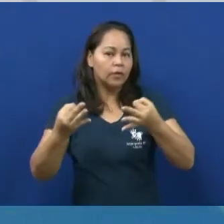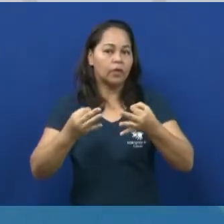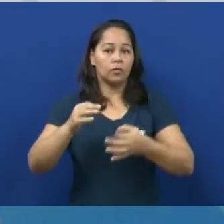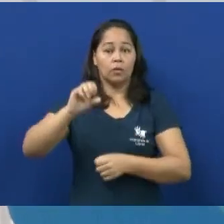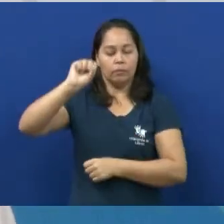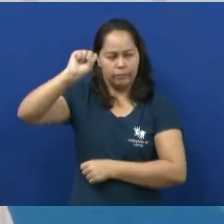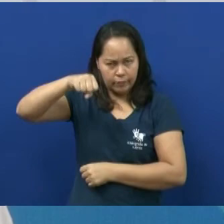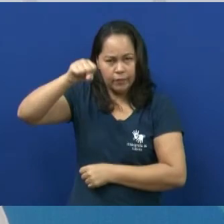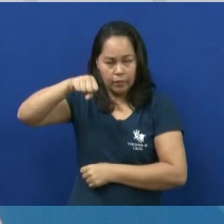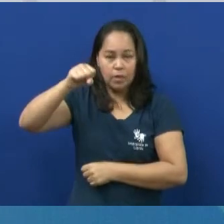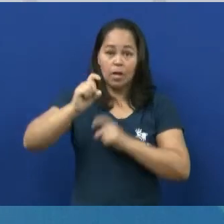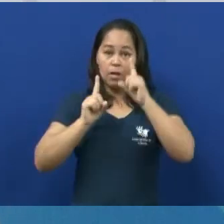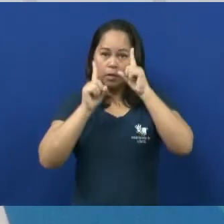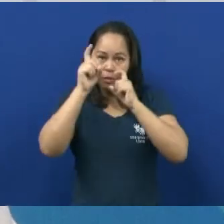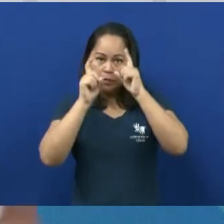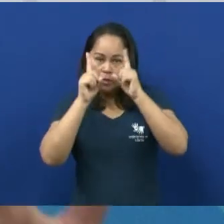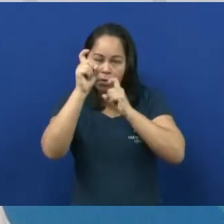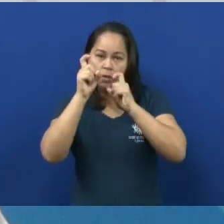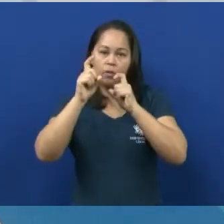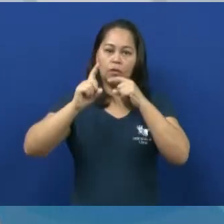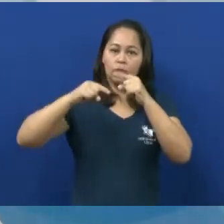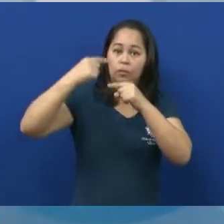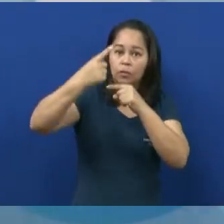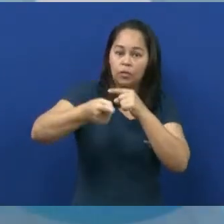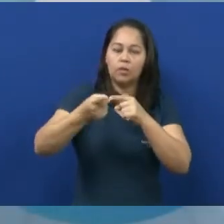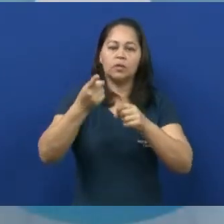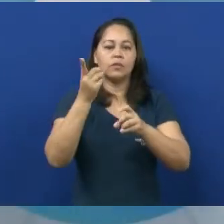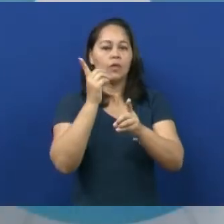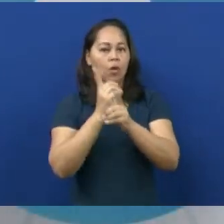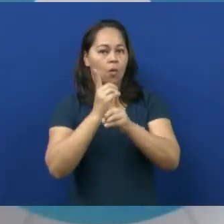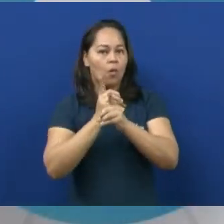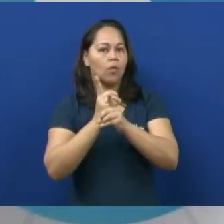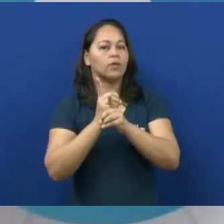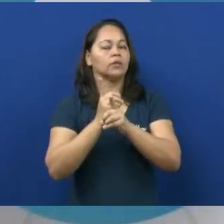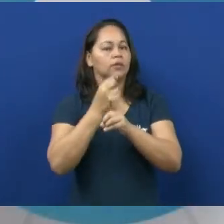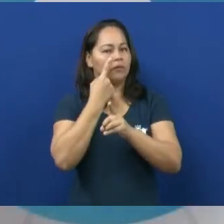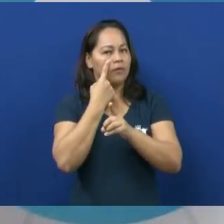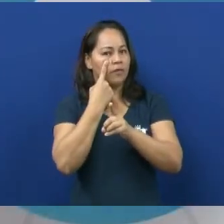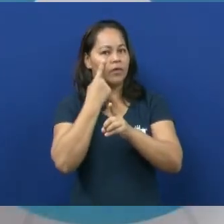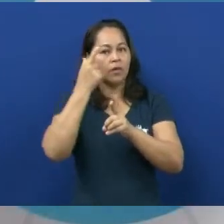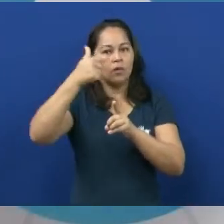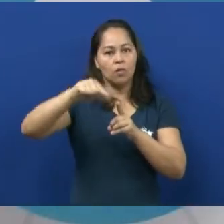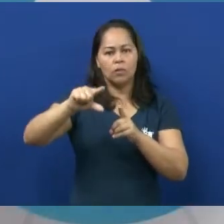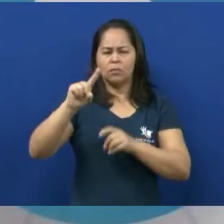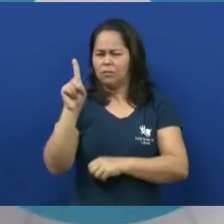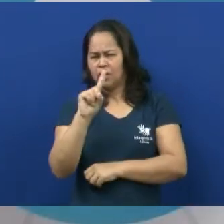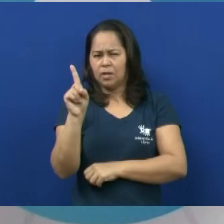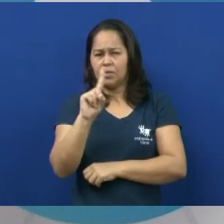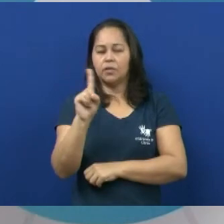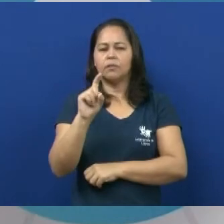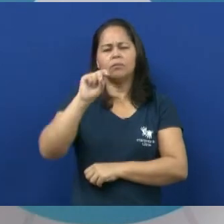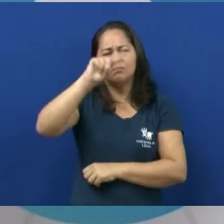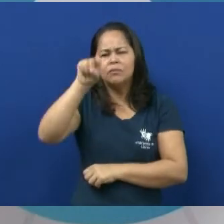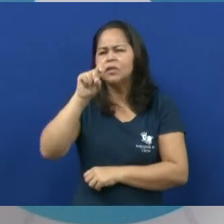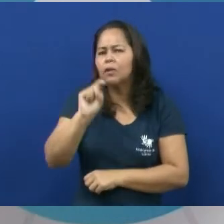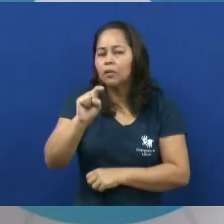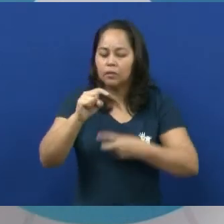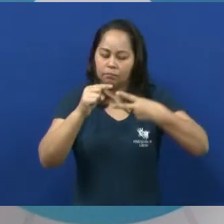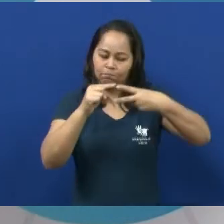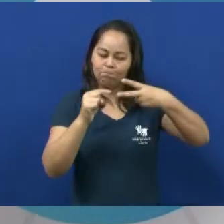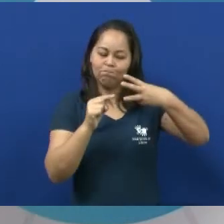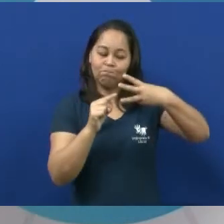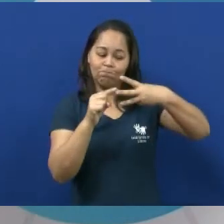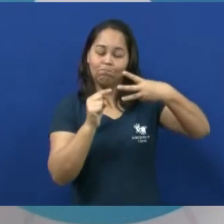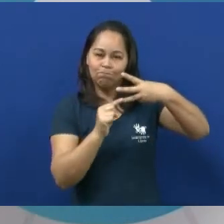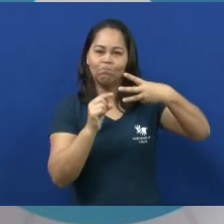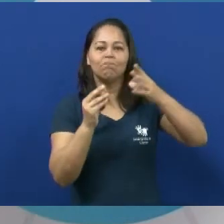e os verbos regulares no próximo encontro a gente trabalha as formas negativa e interrogativa e os